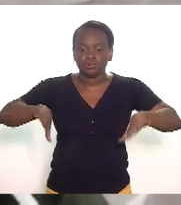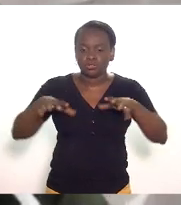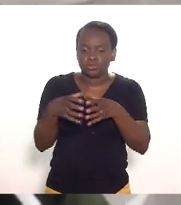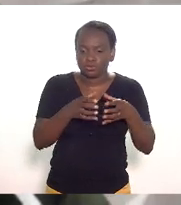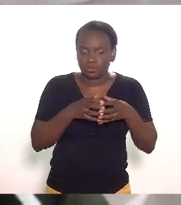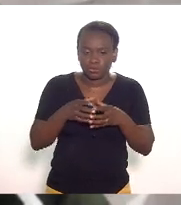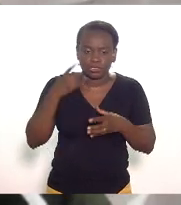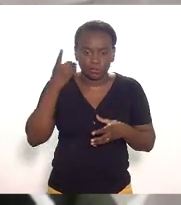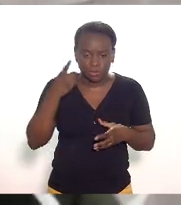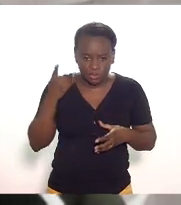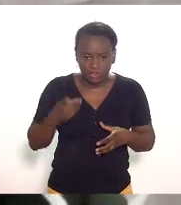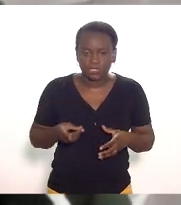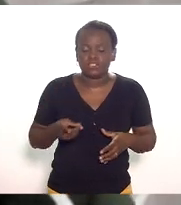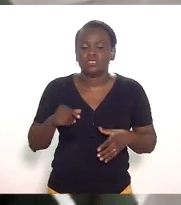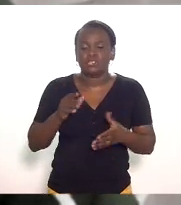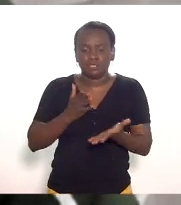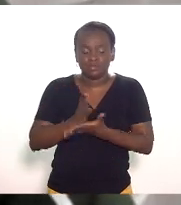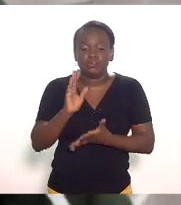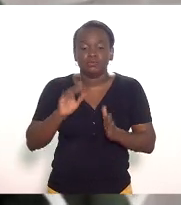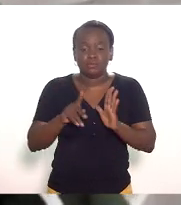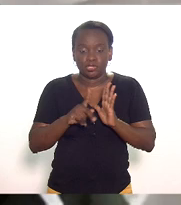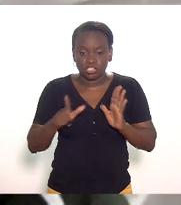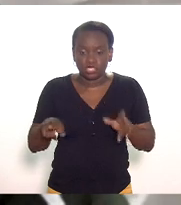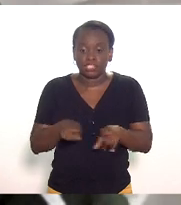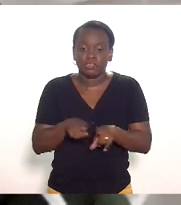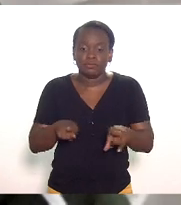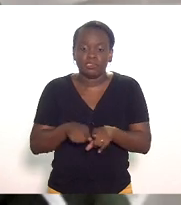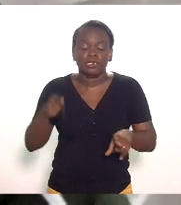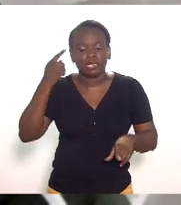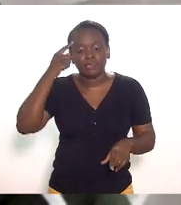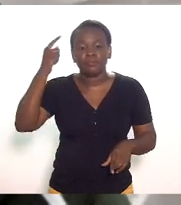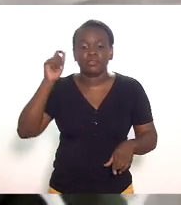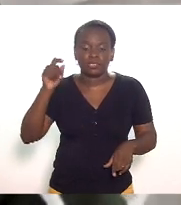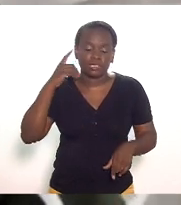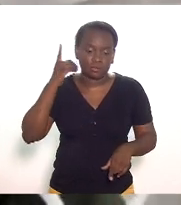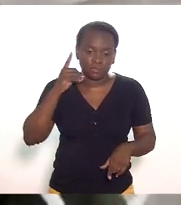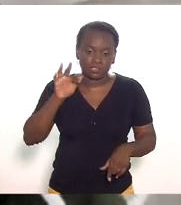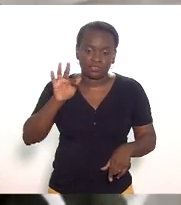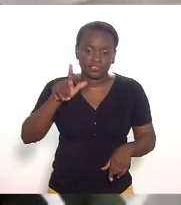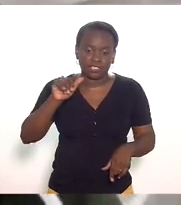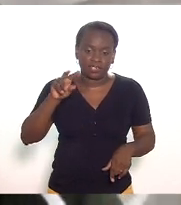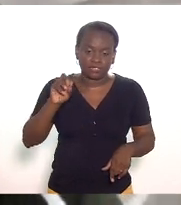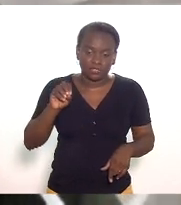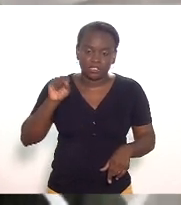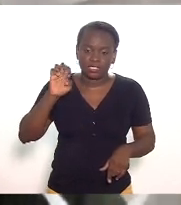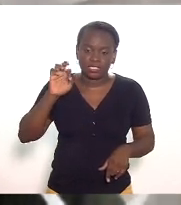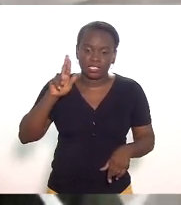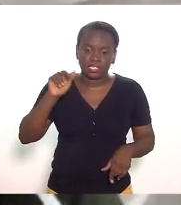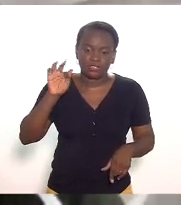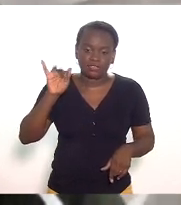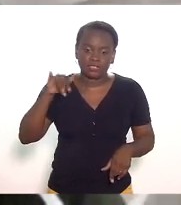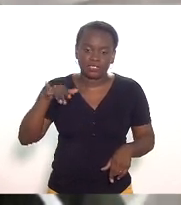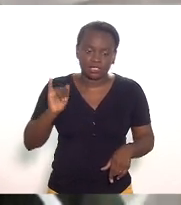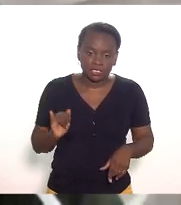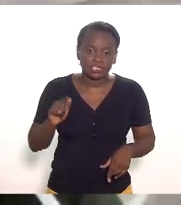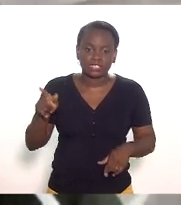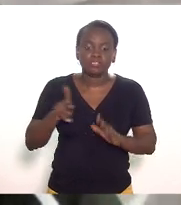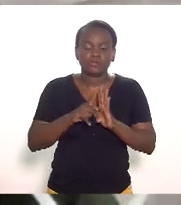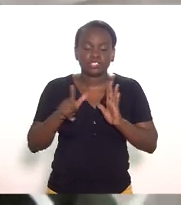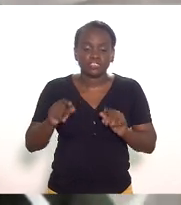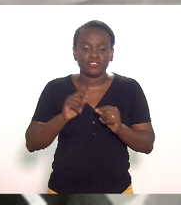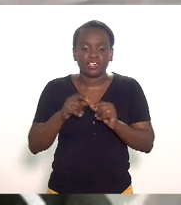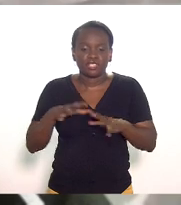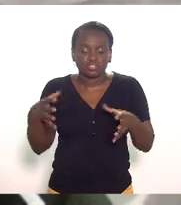pares pela aprovação desse projeto. Como bem lembrado aqui pelo deputado Flávio Serafini, esse projeto foi feito